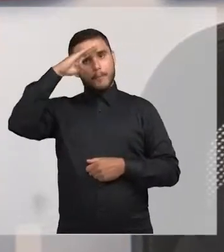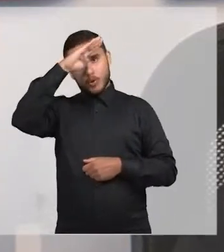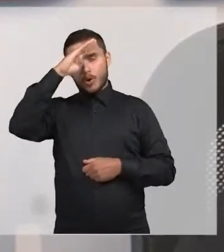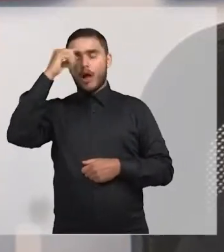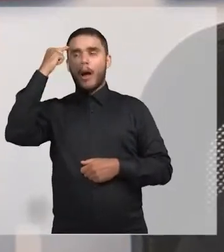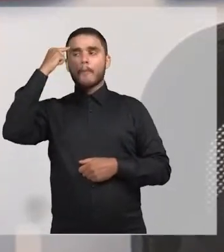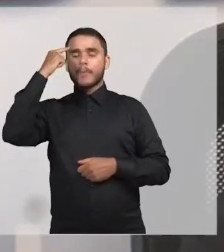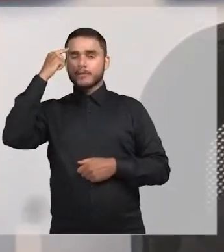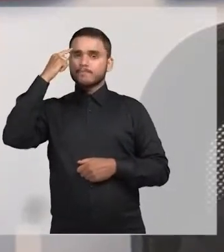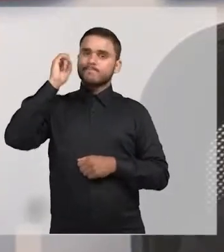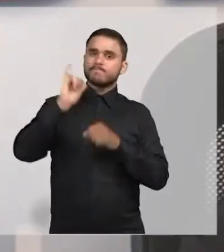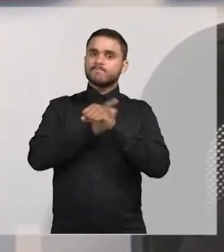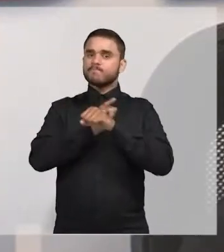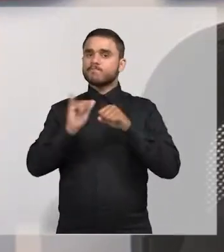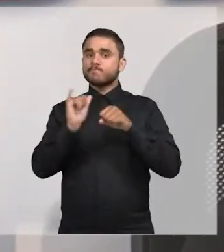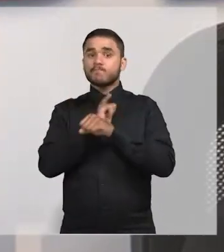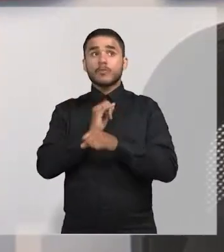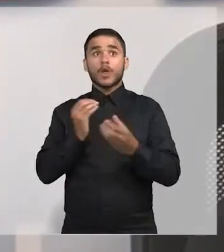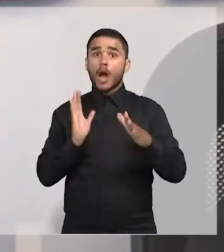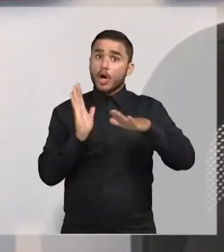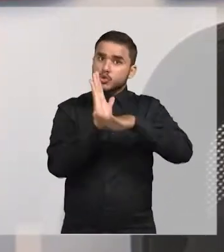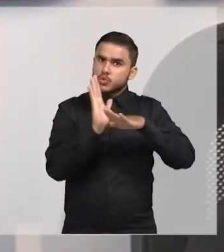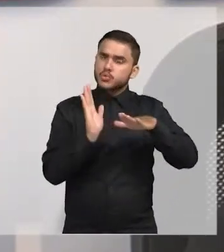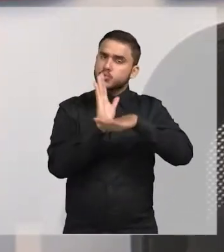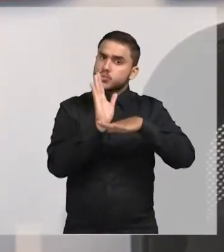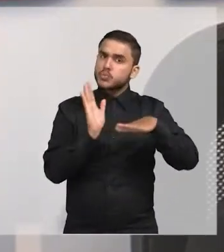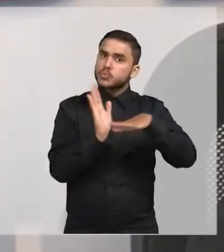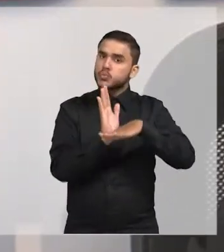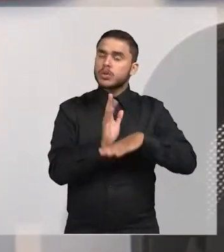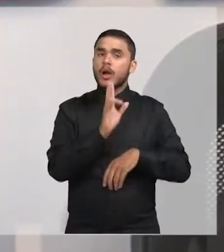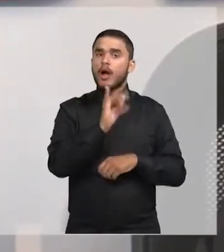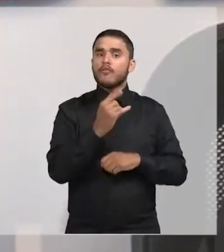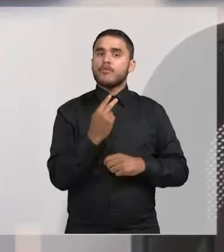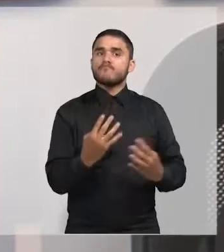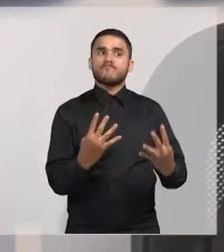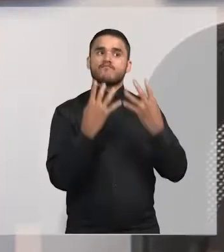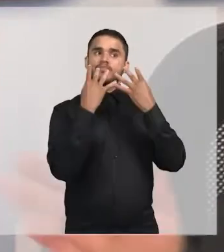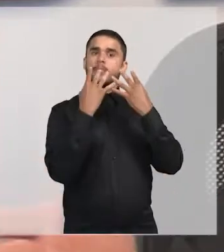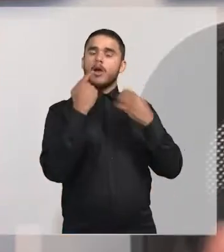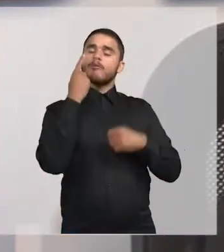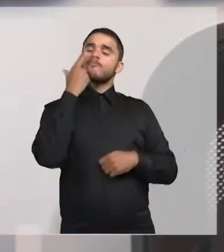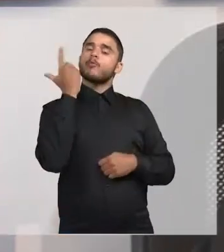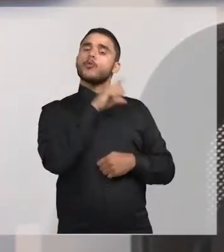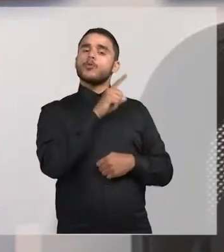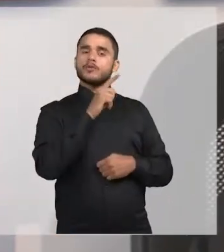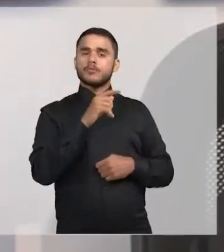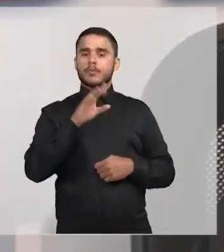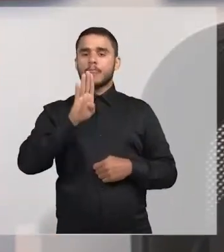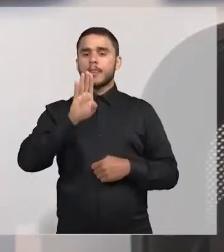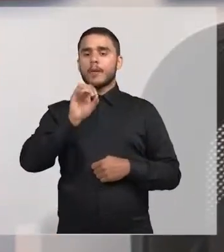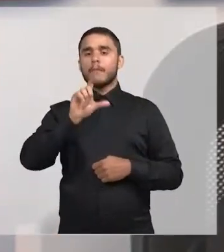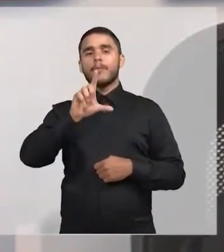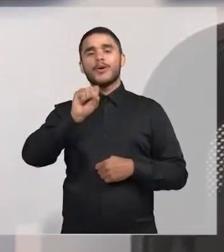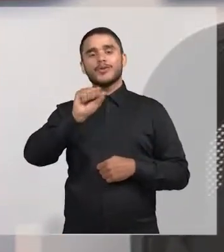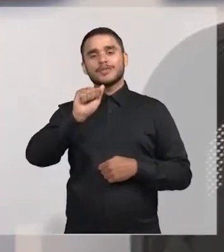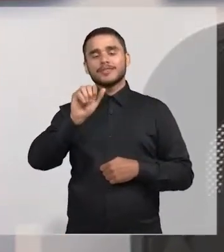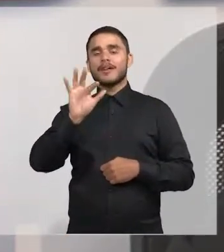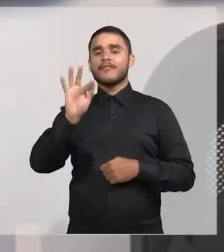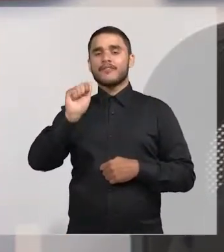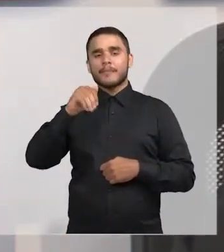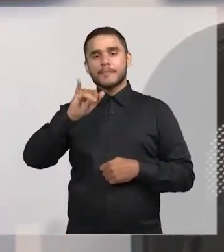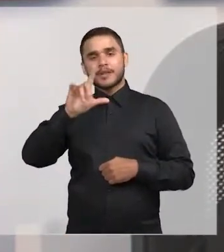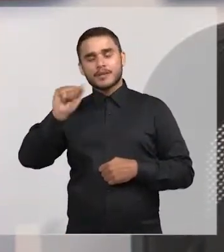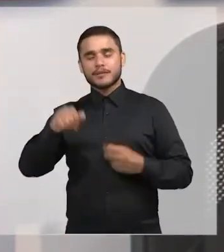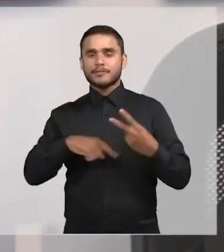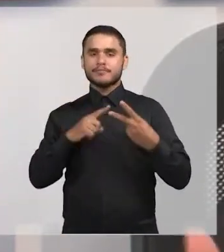vá manter as políticas públicas como a Bolsa Família, a questão previdenciária do homem